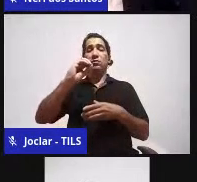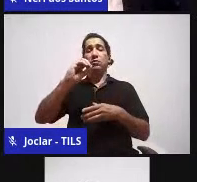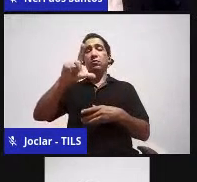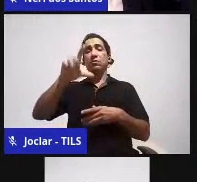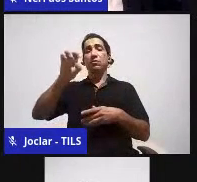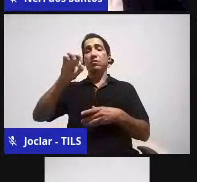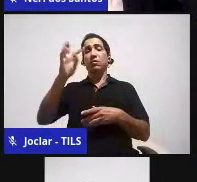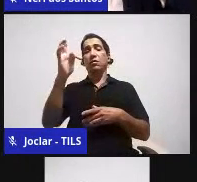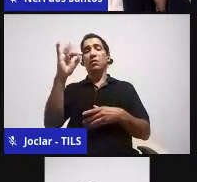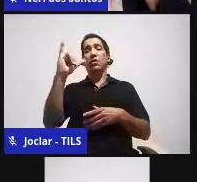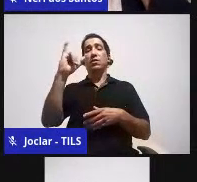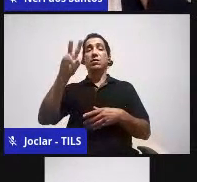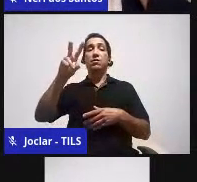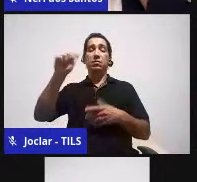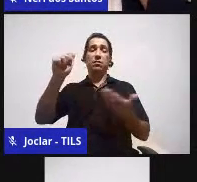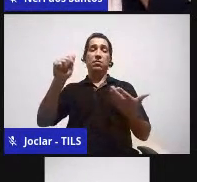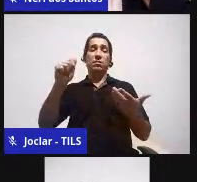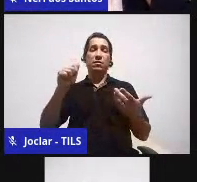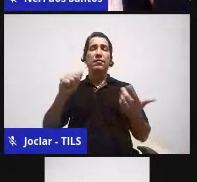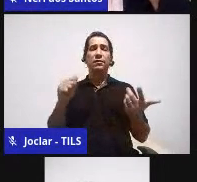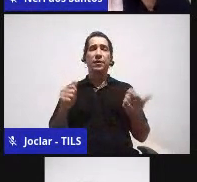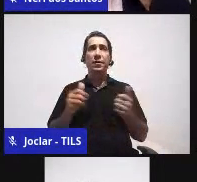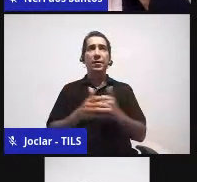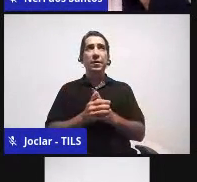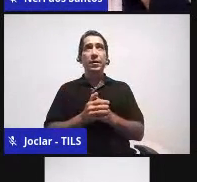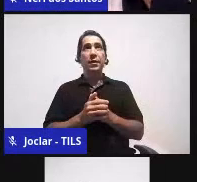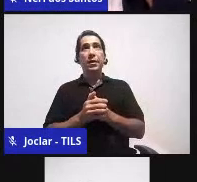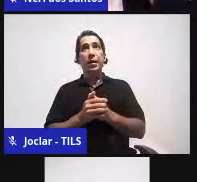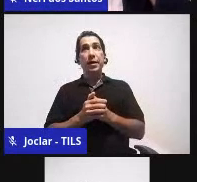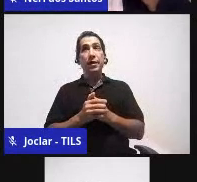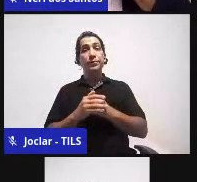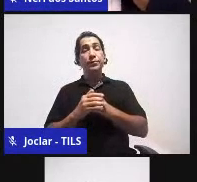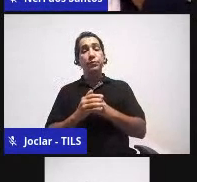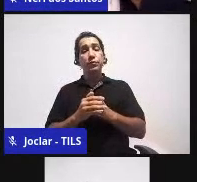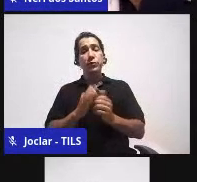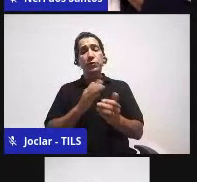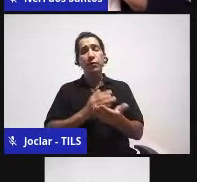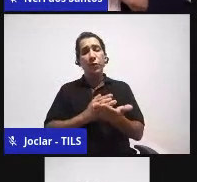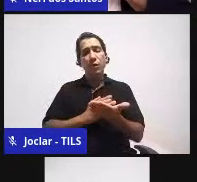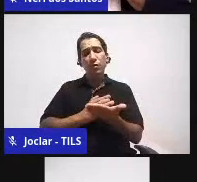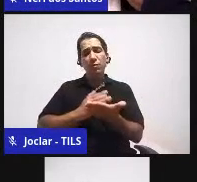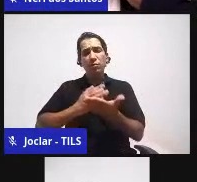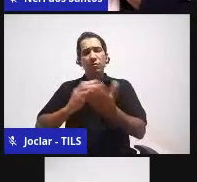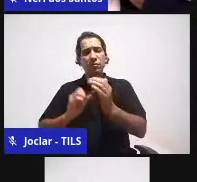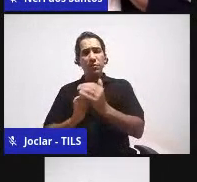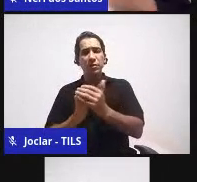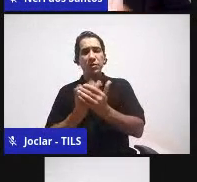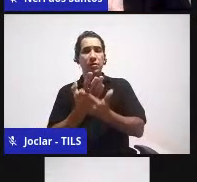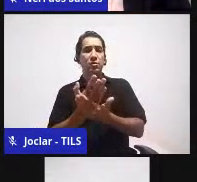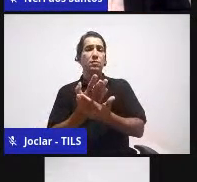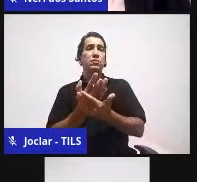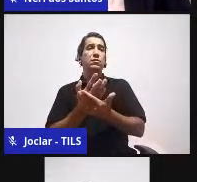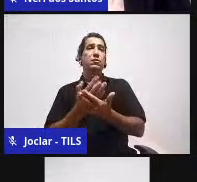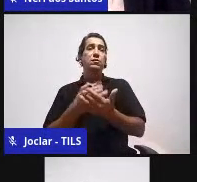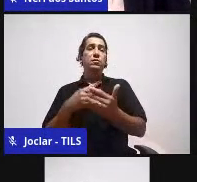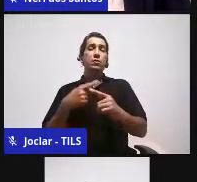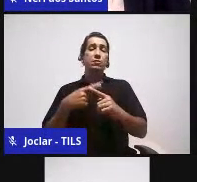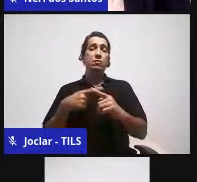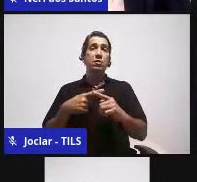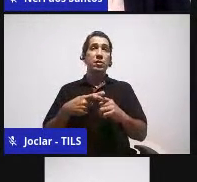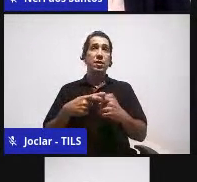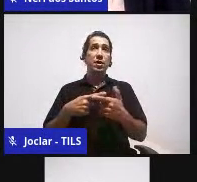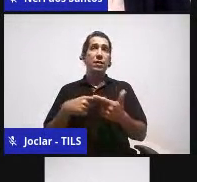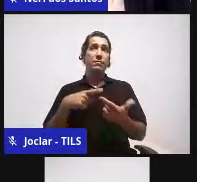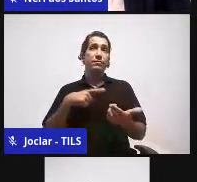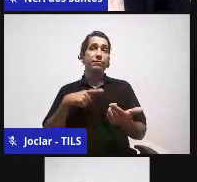lideranças. Eu vou fazer um gancho aqui com o que o Marcelo estava falando, porque eu concordo com ele. A gente vai ter uma liderança que mostra,